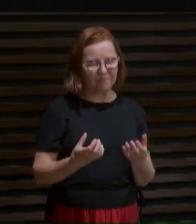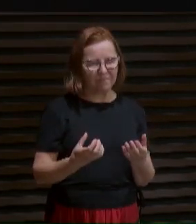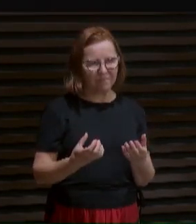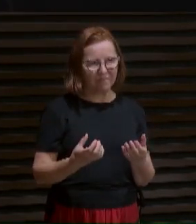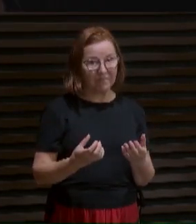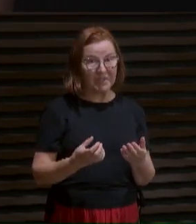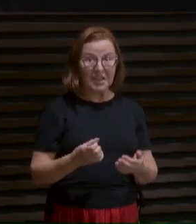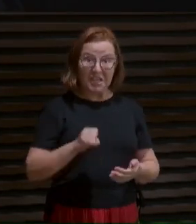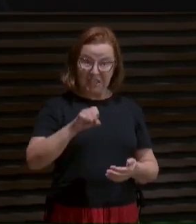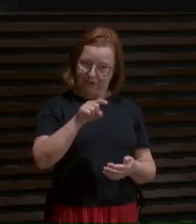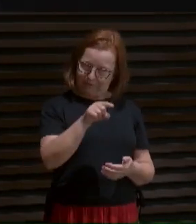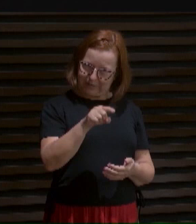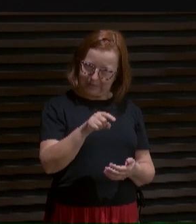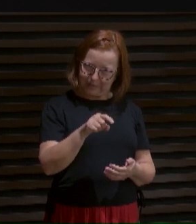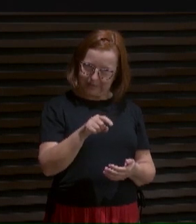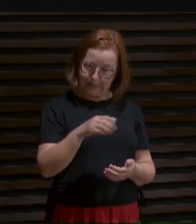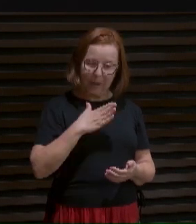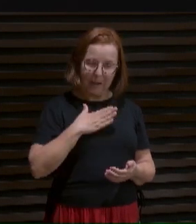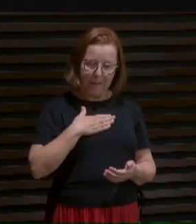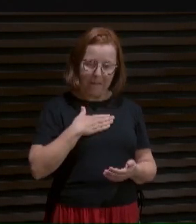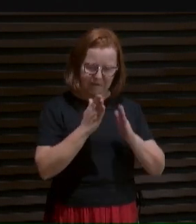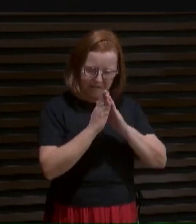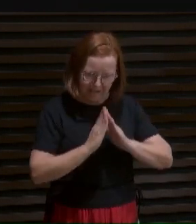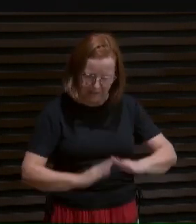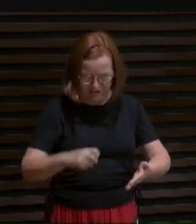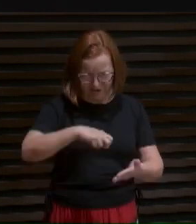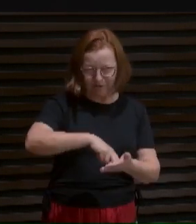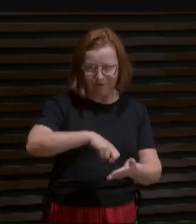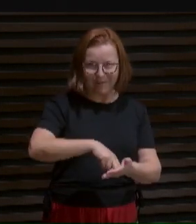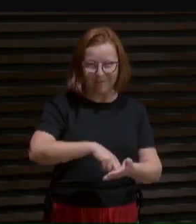Portanto, se prostrado me adorares,